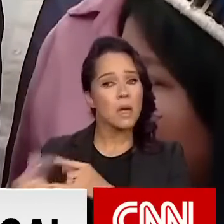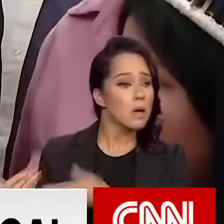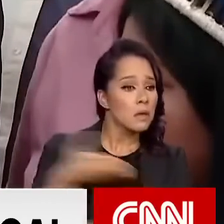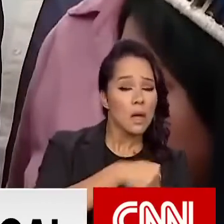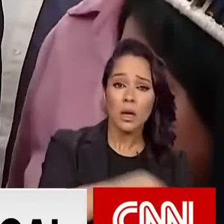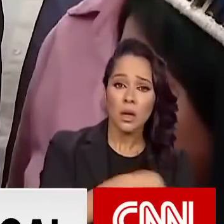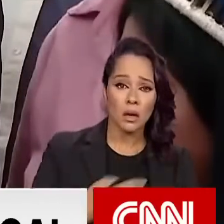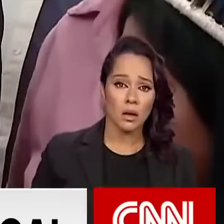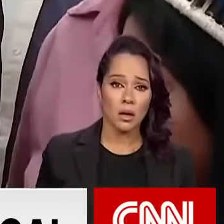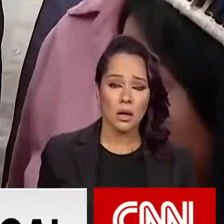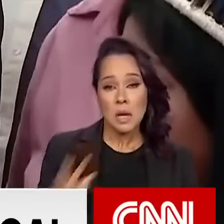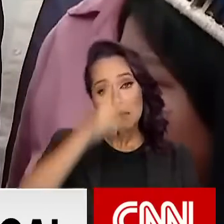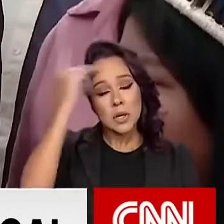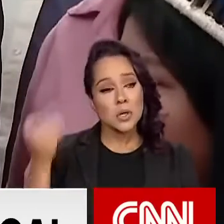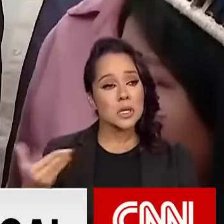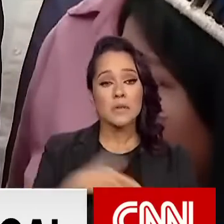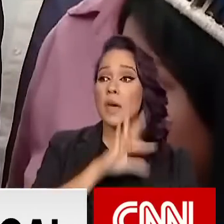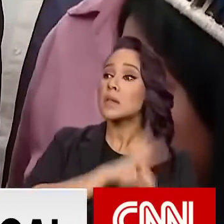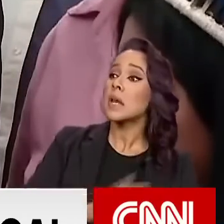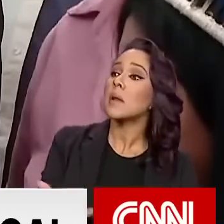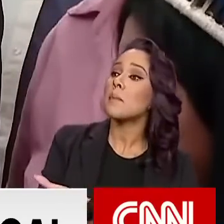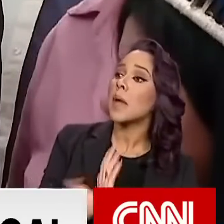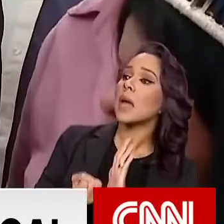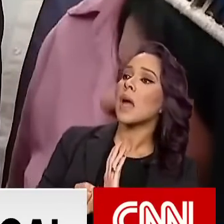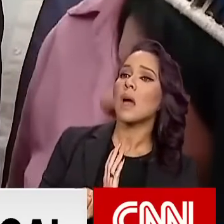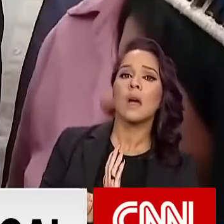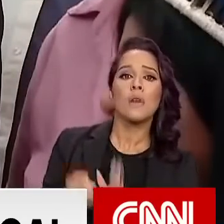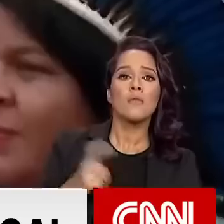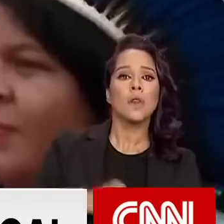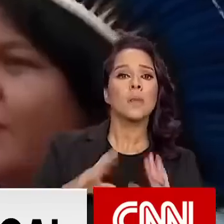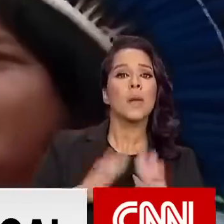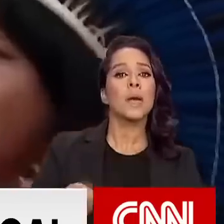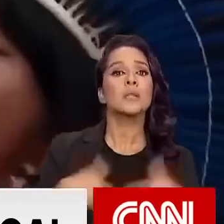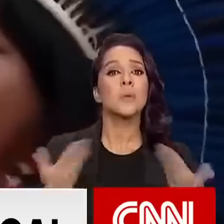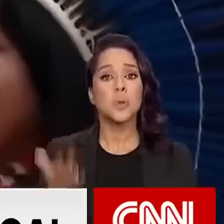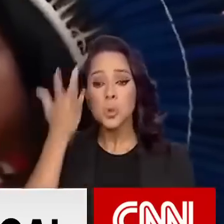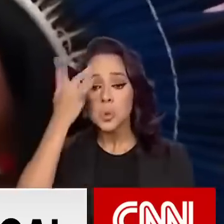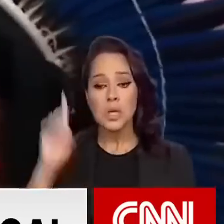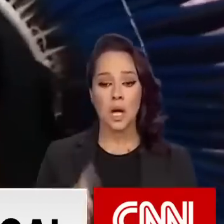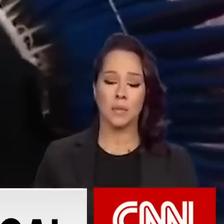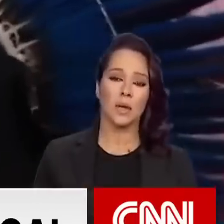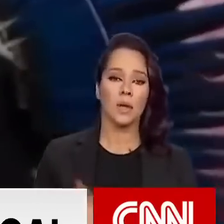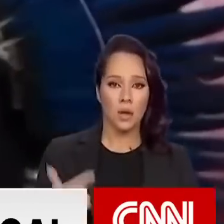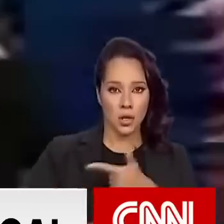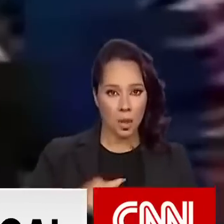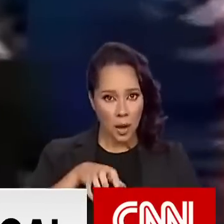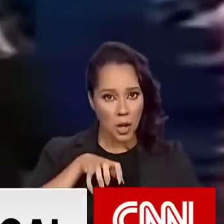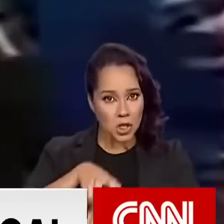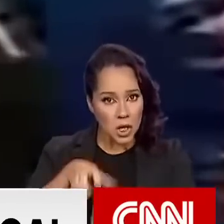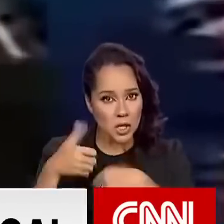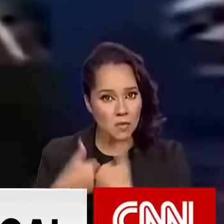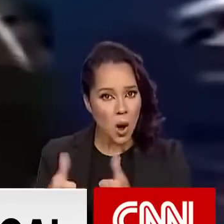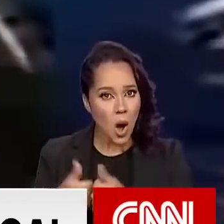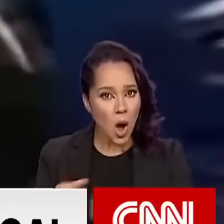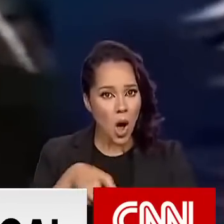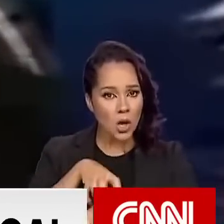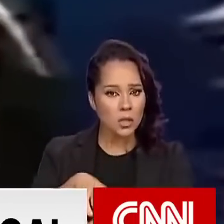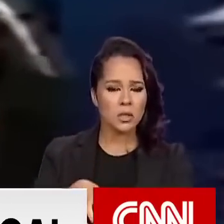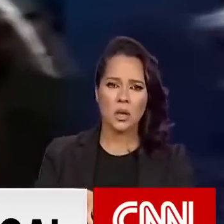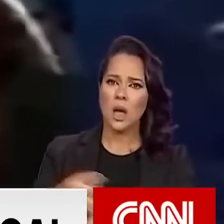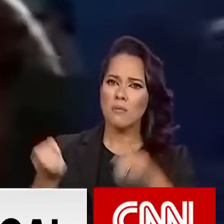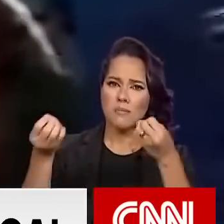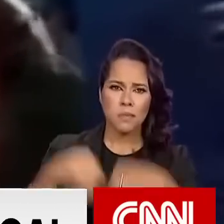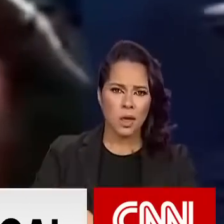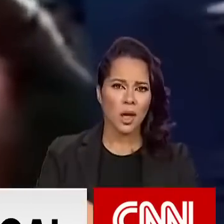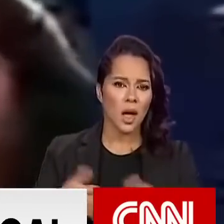aqui. Pessoas que vieram receber o salário e não sabem quando volta. O trabalho de transporte, sabe, é